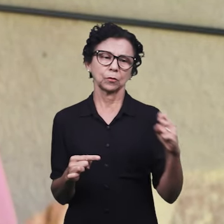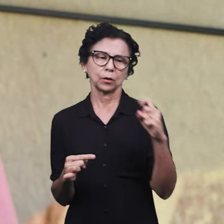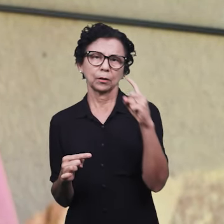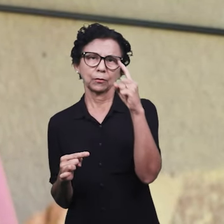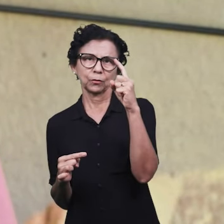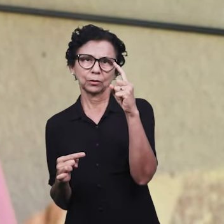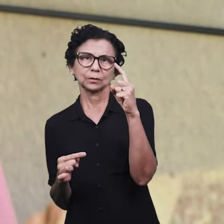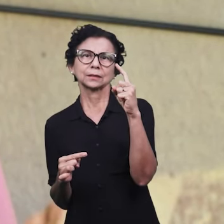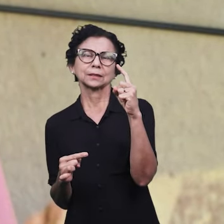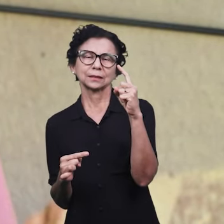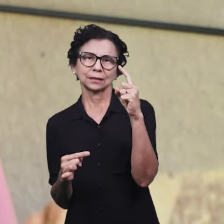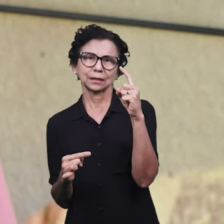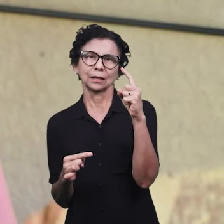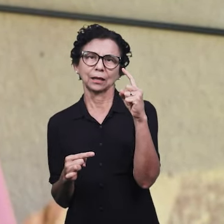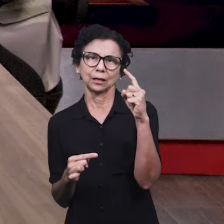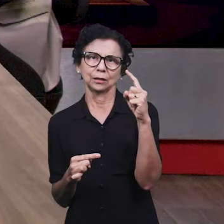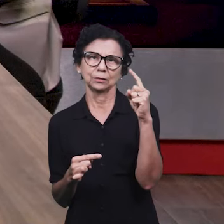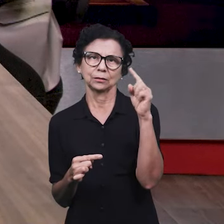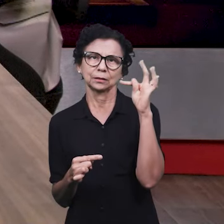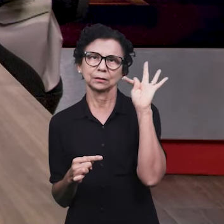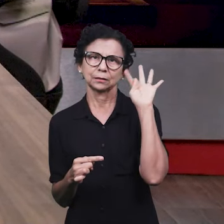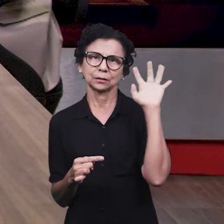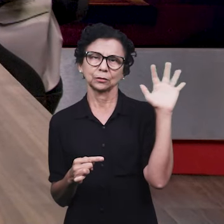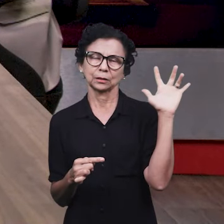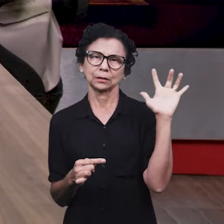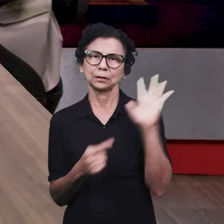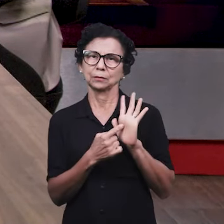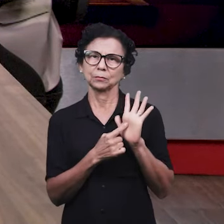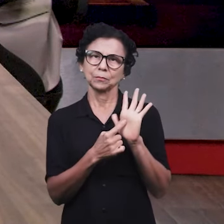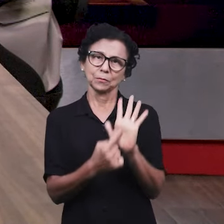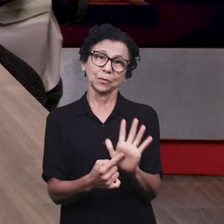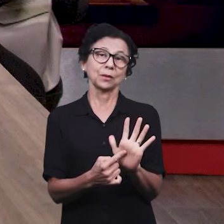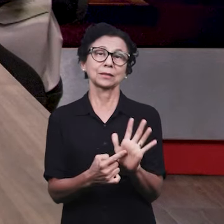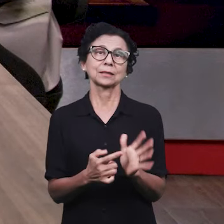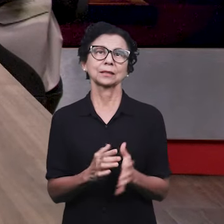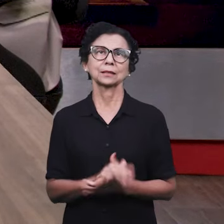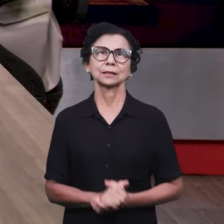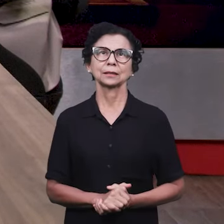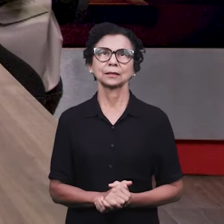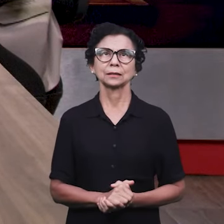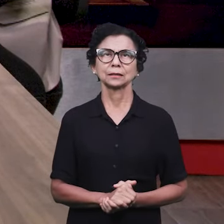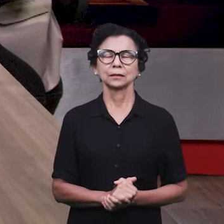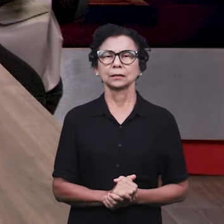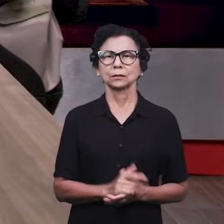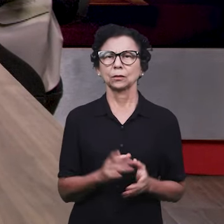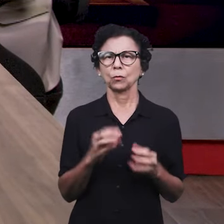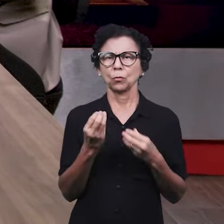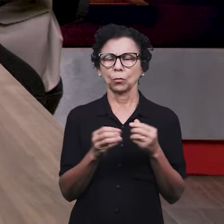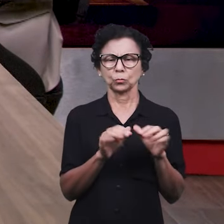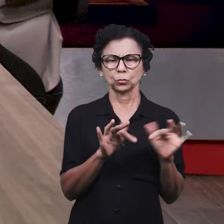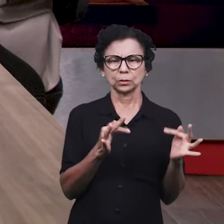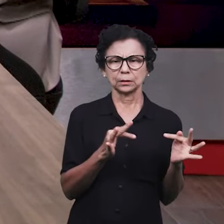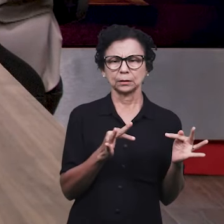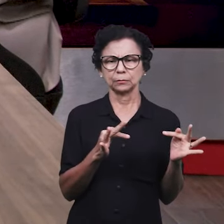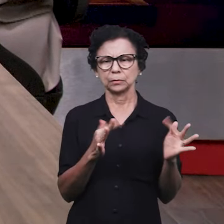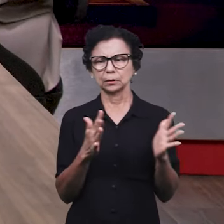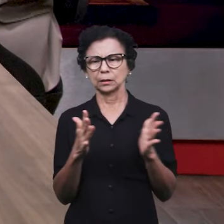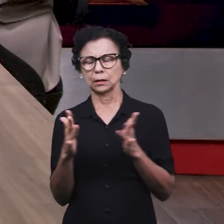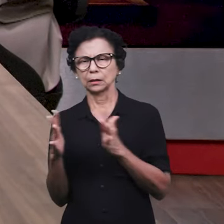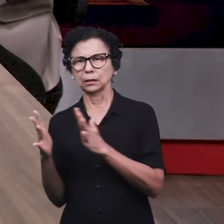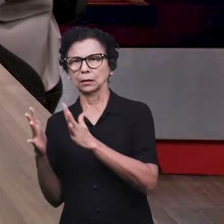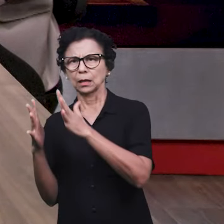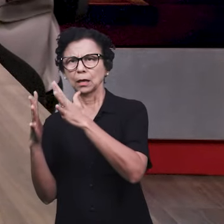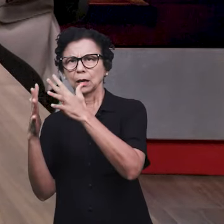né, coloca até esse momento, dizendo que você pode ir do simples ao complexo. E a gente sabe que tem uma complexidade e